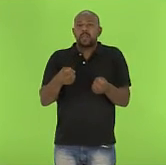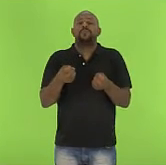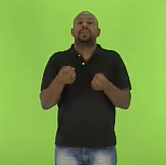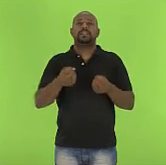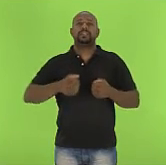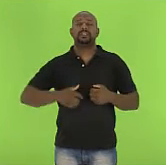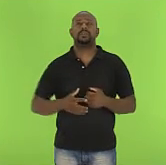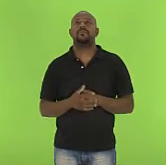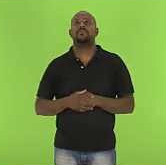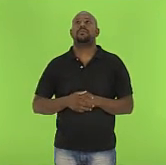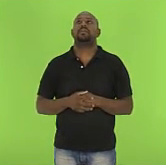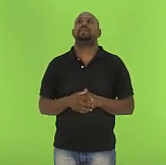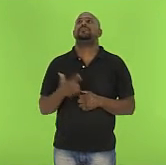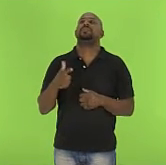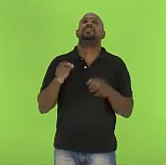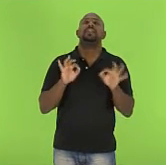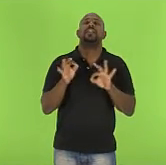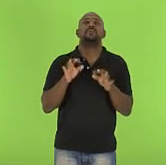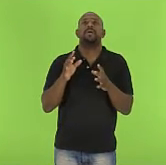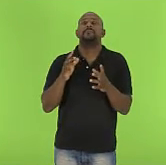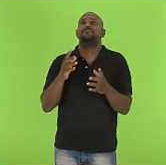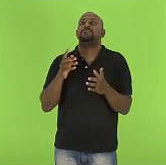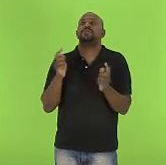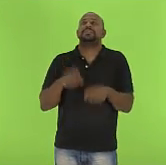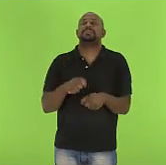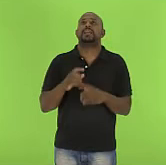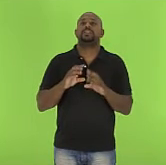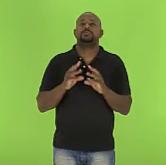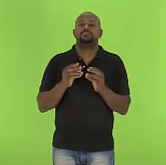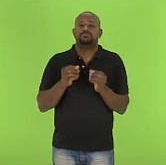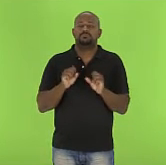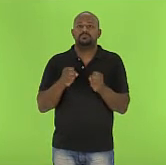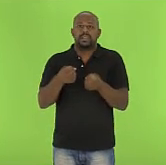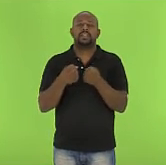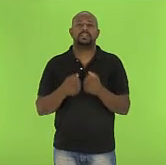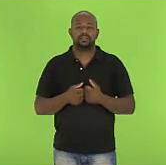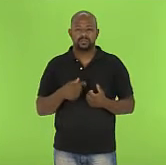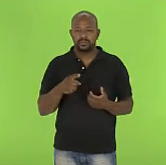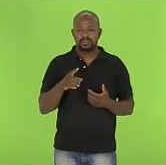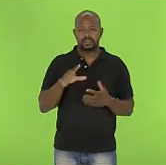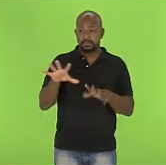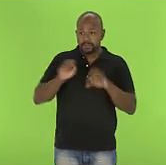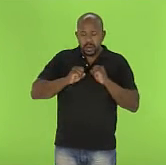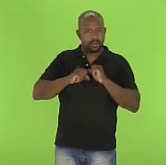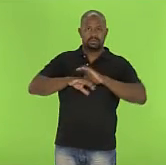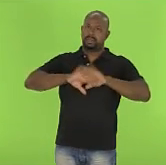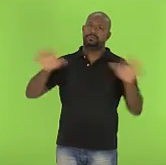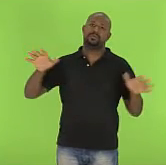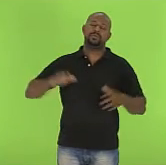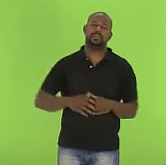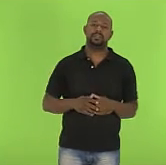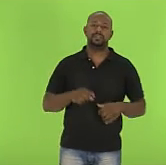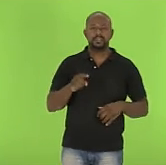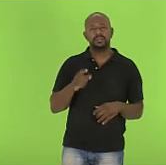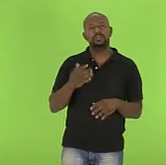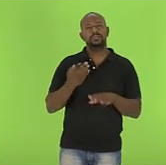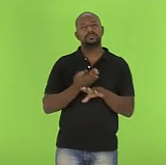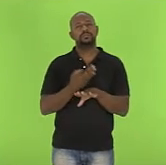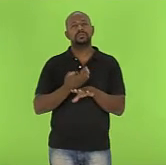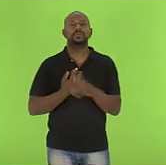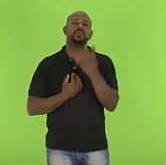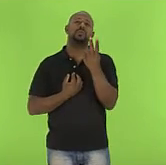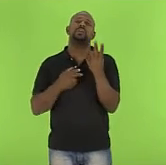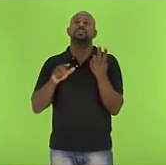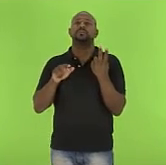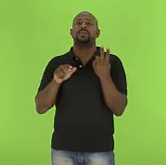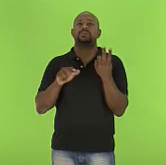tem recuperação, né? Não existe nenhuma possibilidade de recuperação, uma vez que você pegar, acabou. E nisso